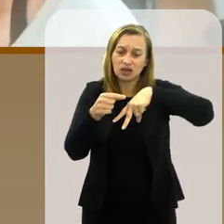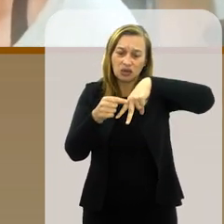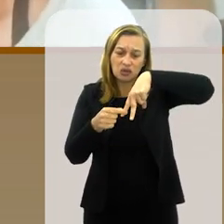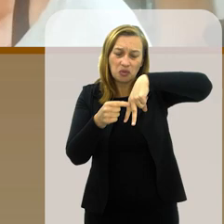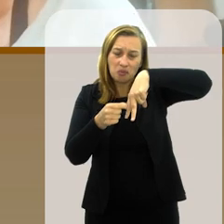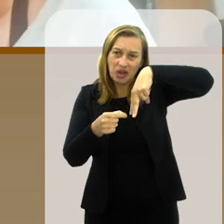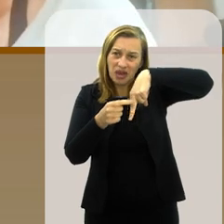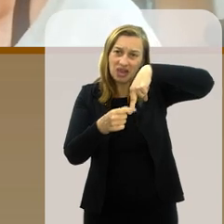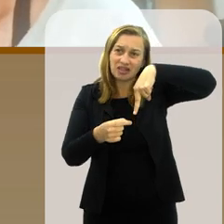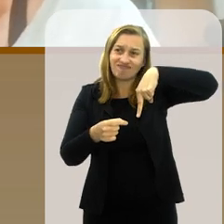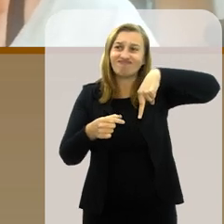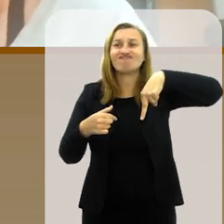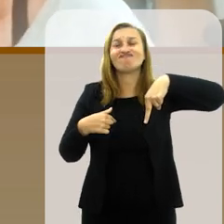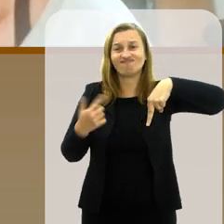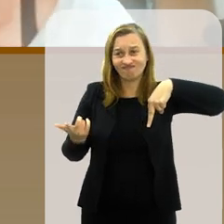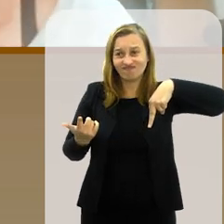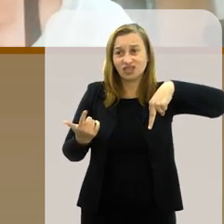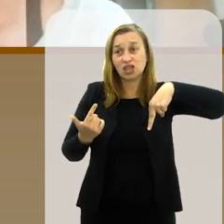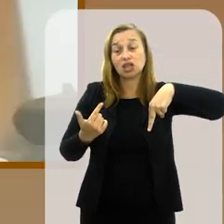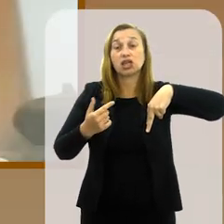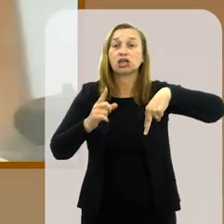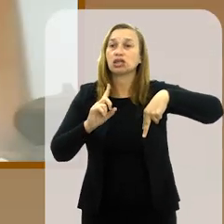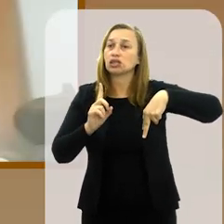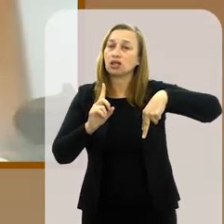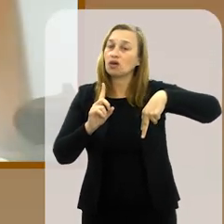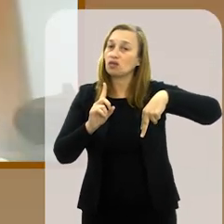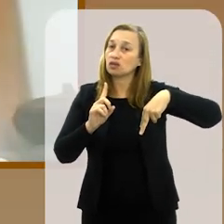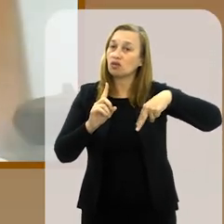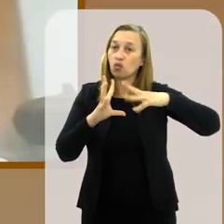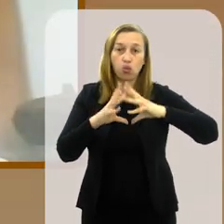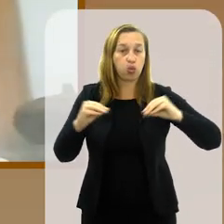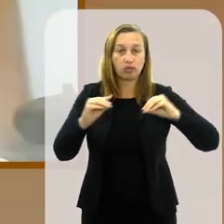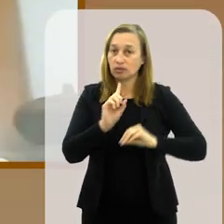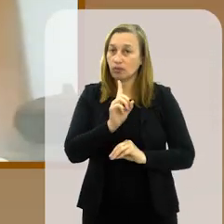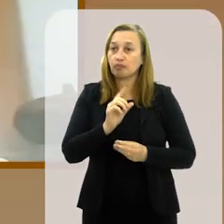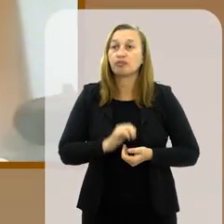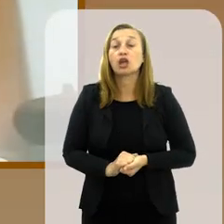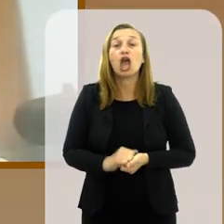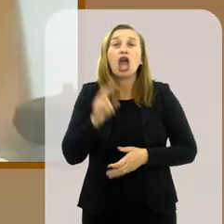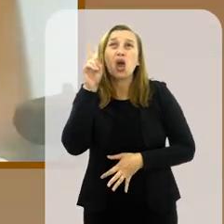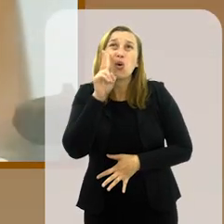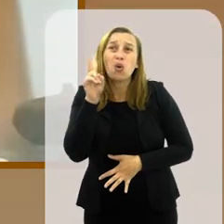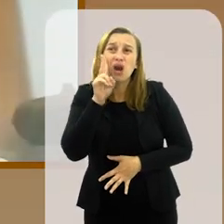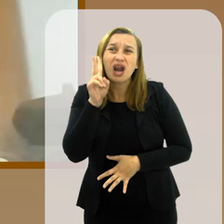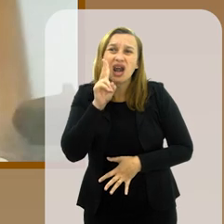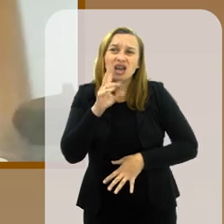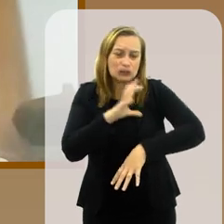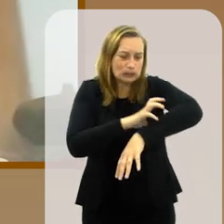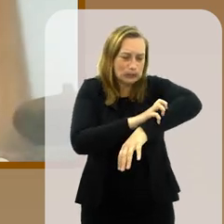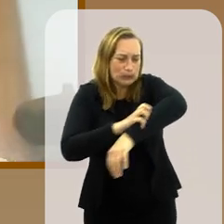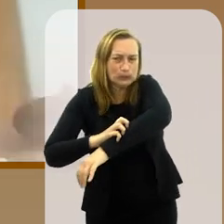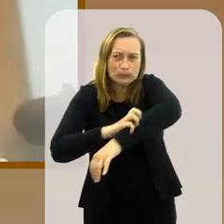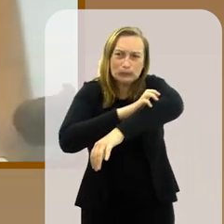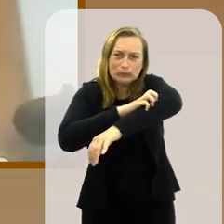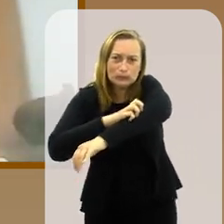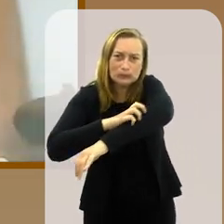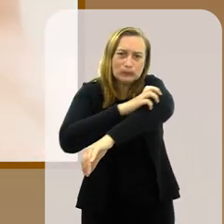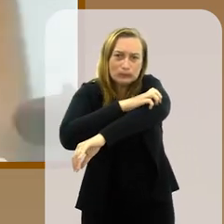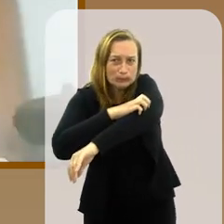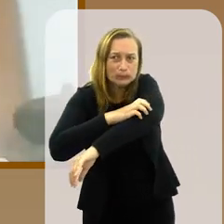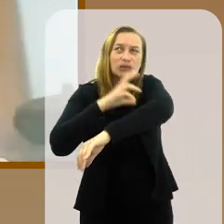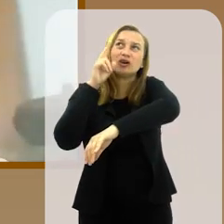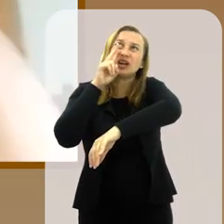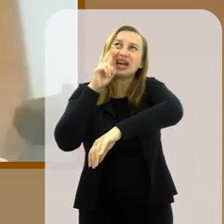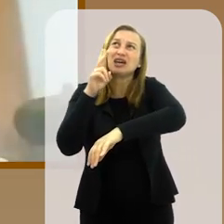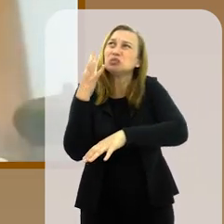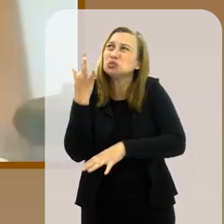perna, que ainda estão sendo cicatrizadas. Ainda não estão cicatrizadas. É, eu me lembro deles arrancando pedaços,